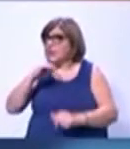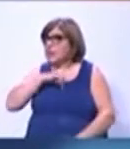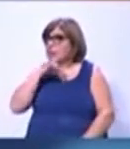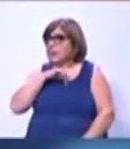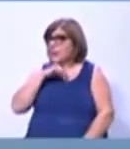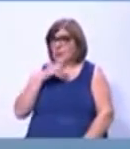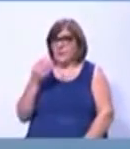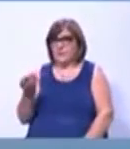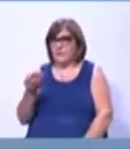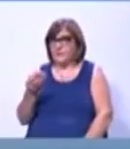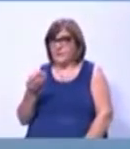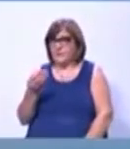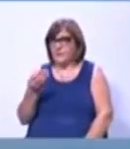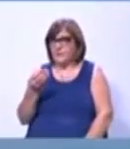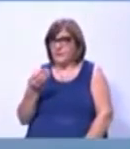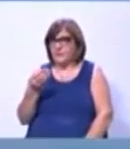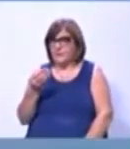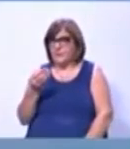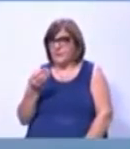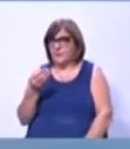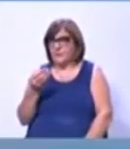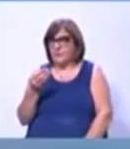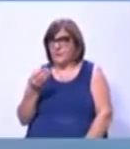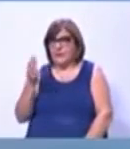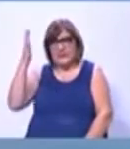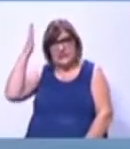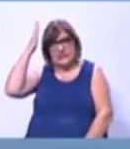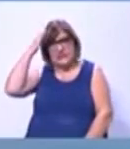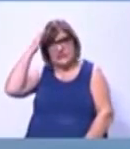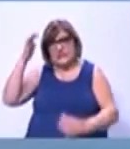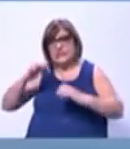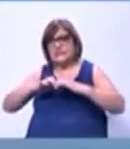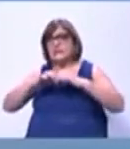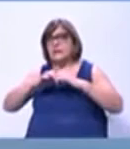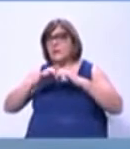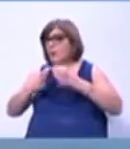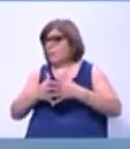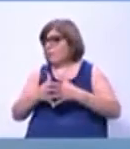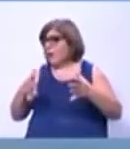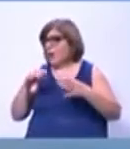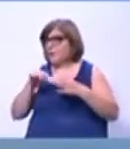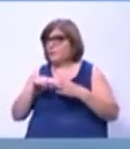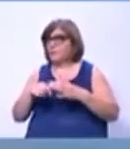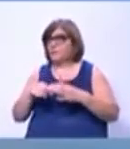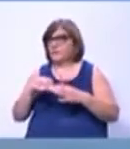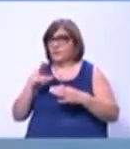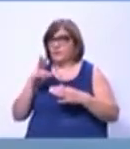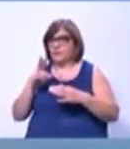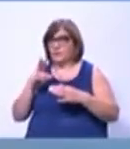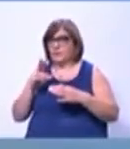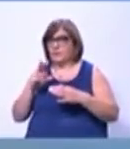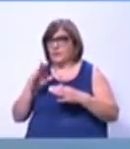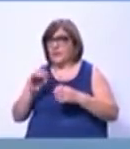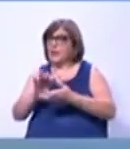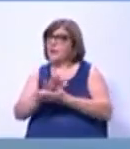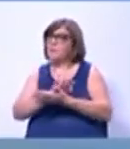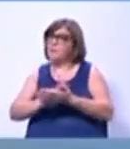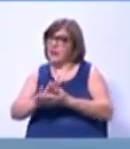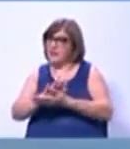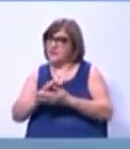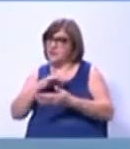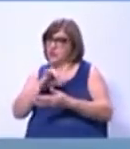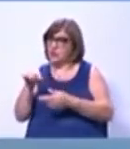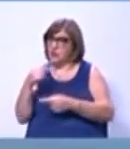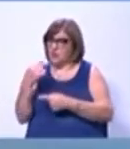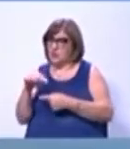Sim. Interna, quer dizer... Sim, cerebral. Cerebral. Acima de tudo, não é? Perdão. Basicamente, nós